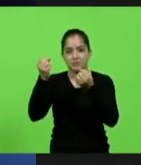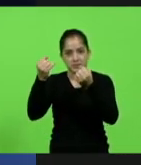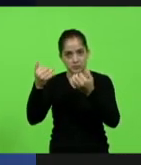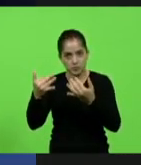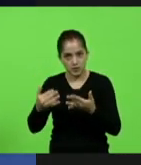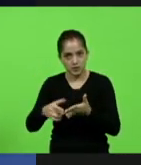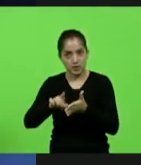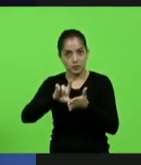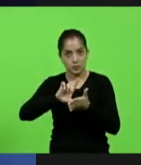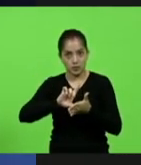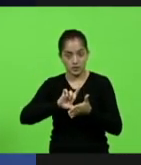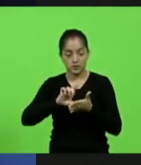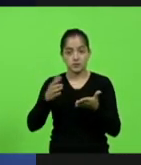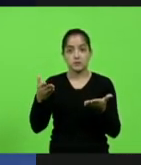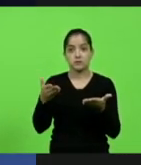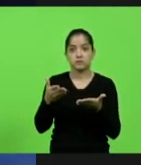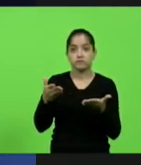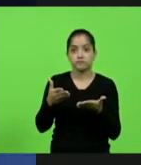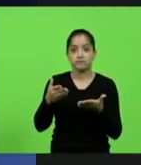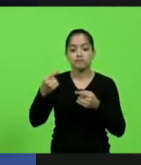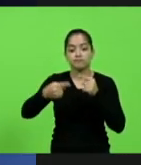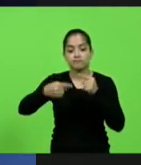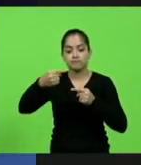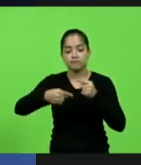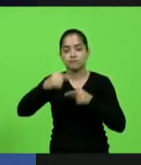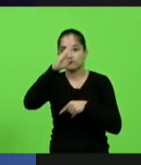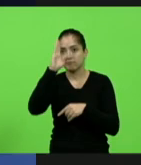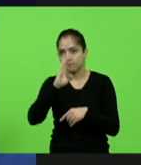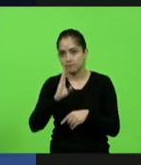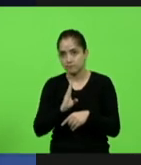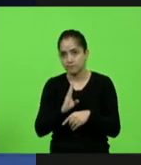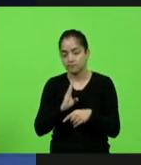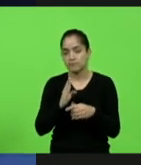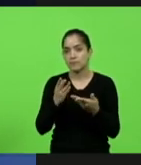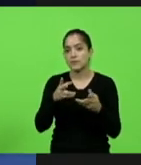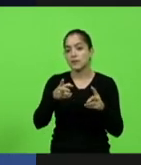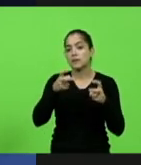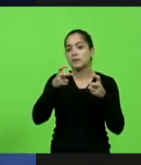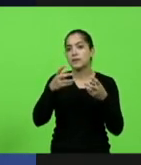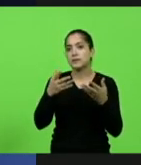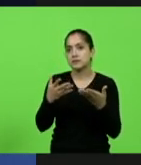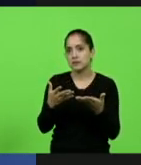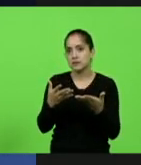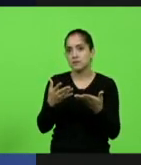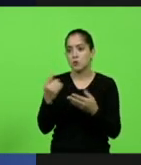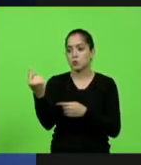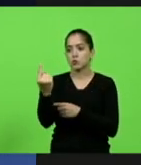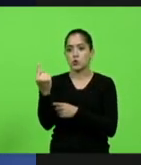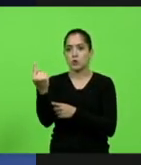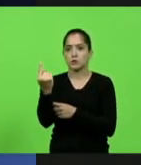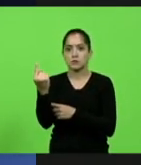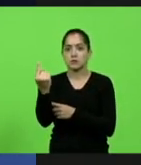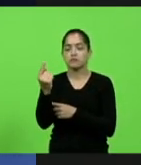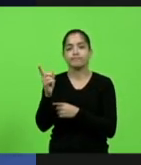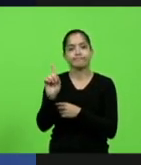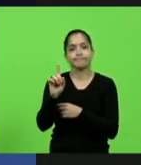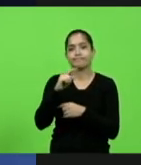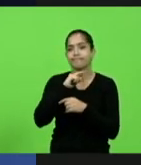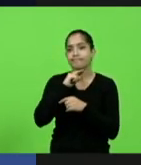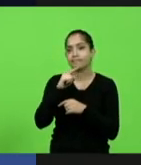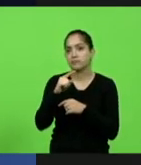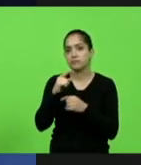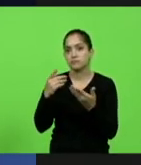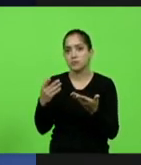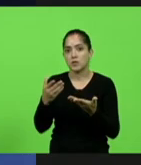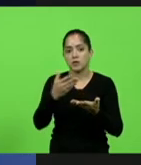e atualmente na política brasileira, nós percebemos que ninguém é uma ilha. todos nós vivemos em